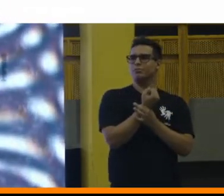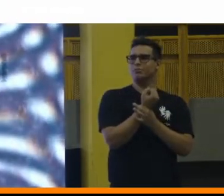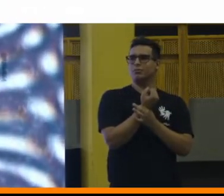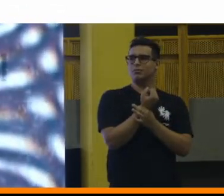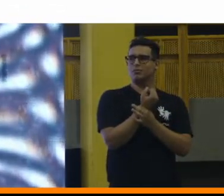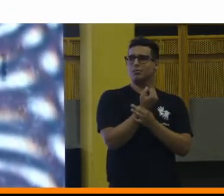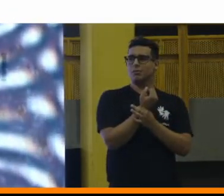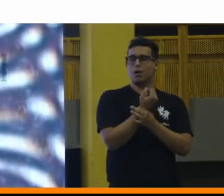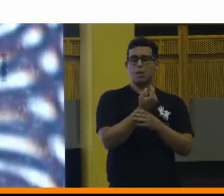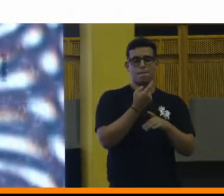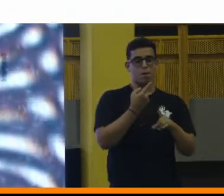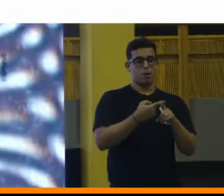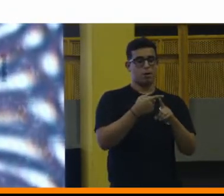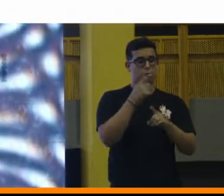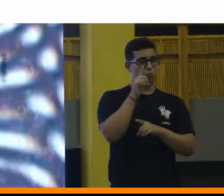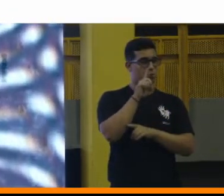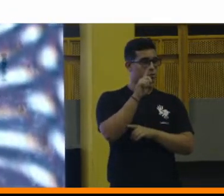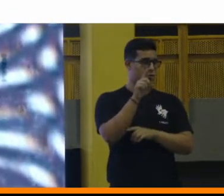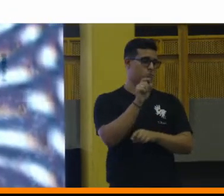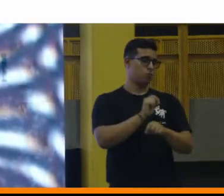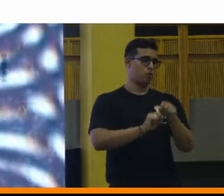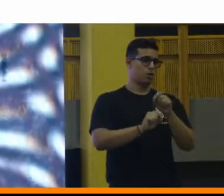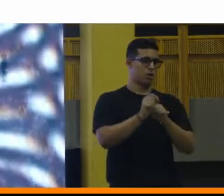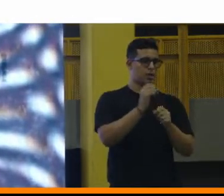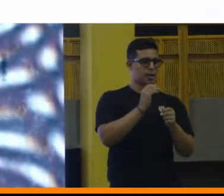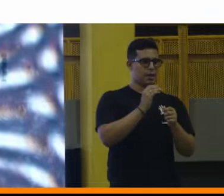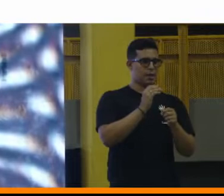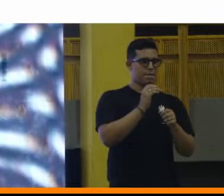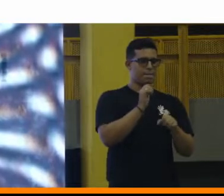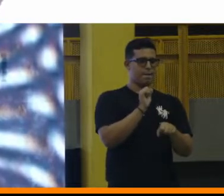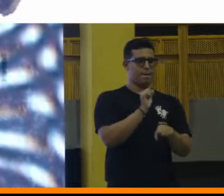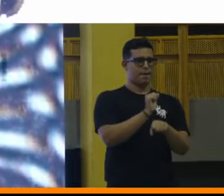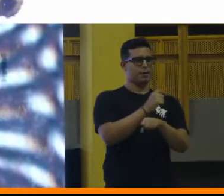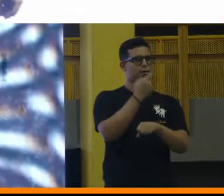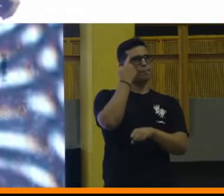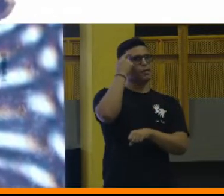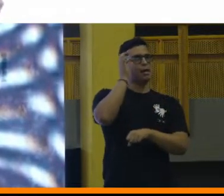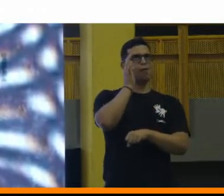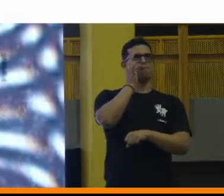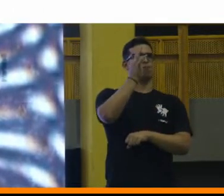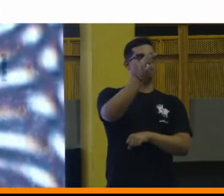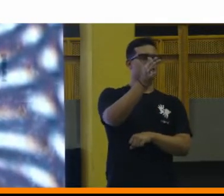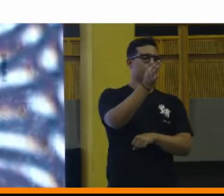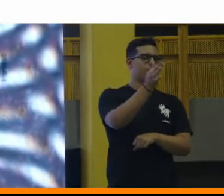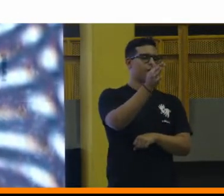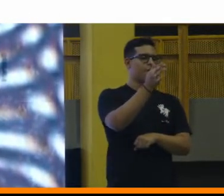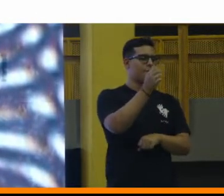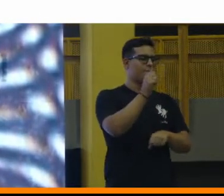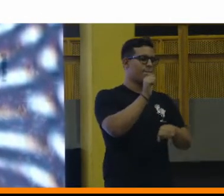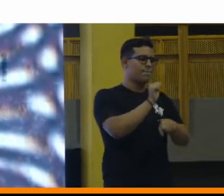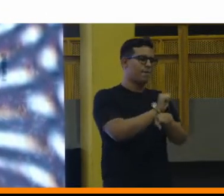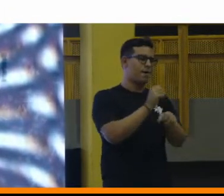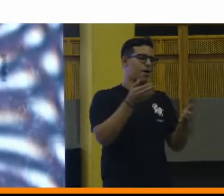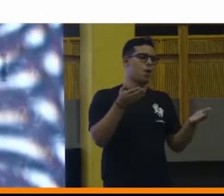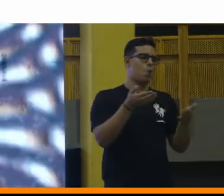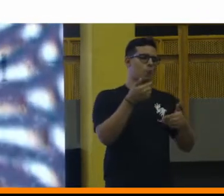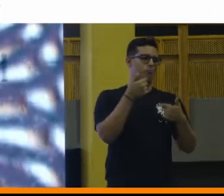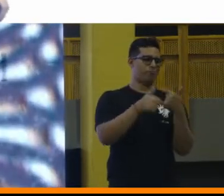no dia que você não começar a pensar no seu futuro, você vai deixar de agir no seu